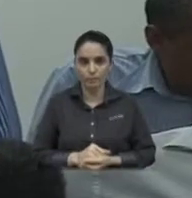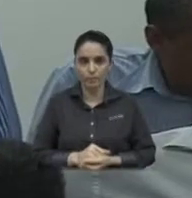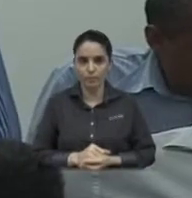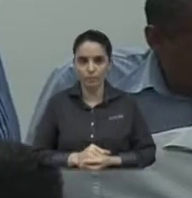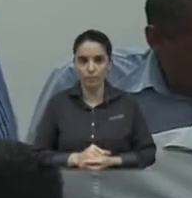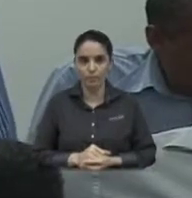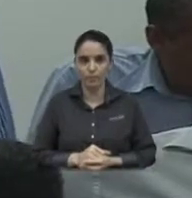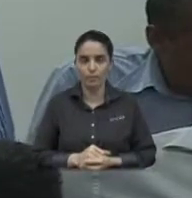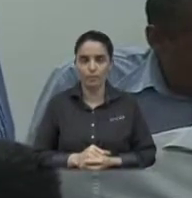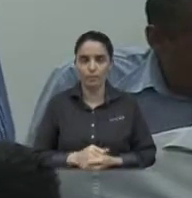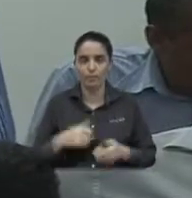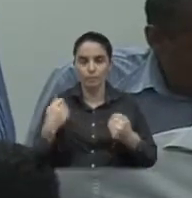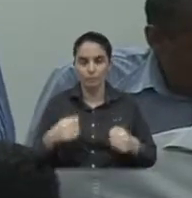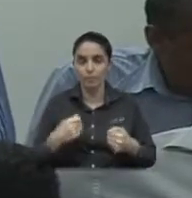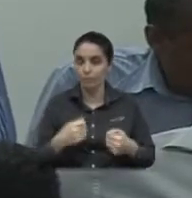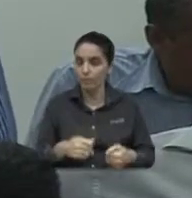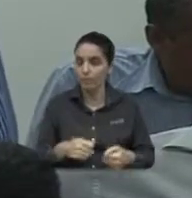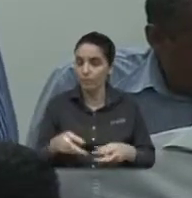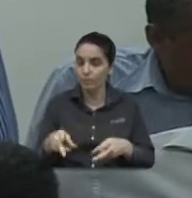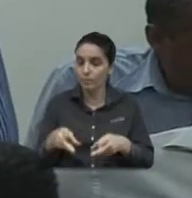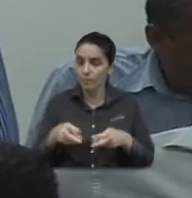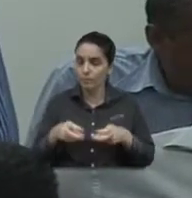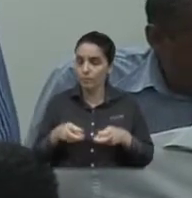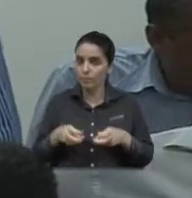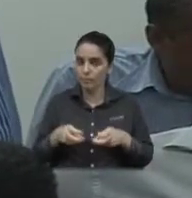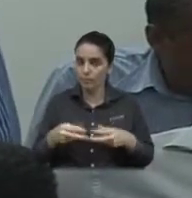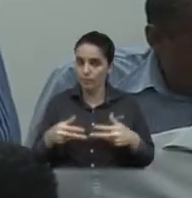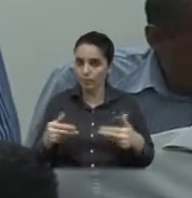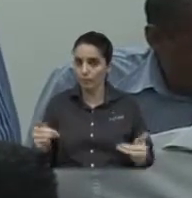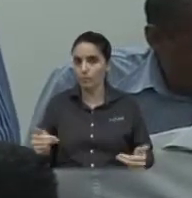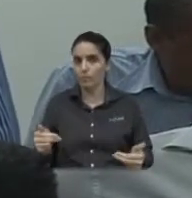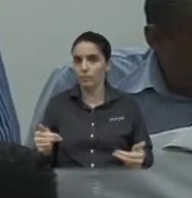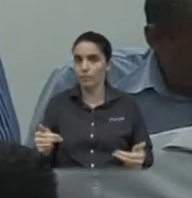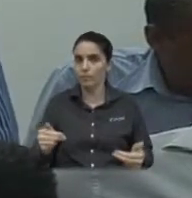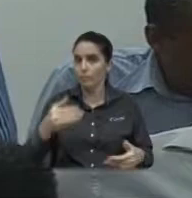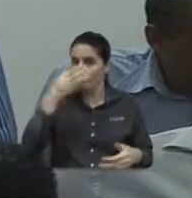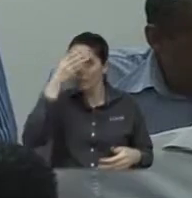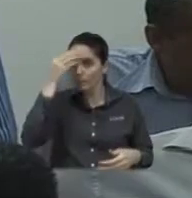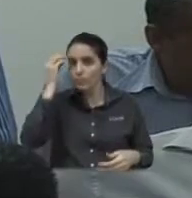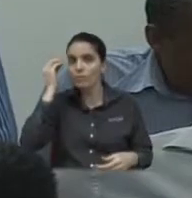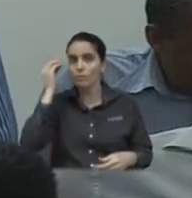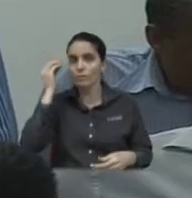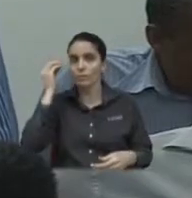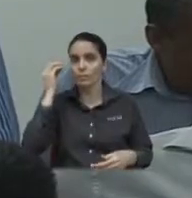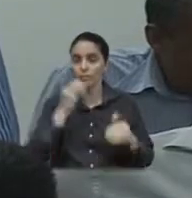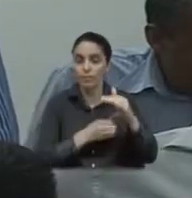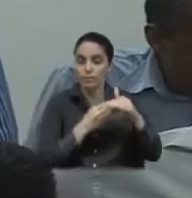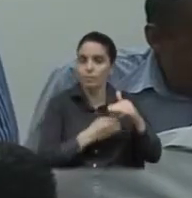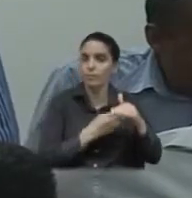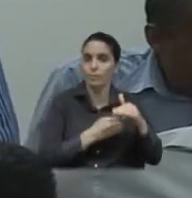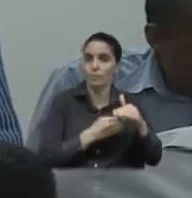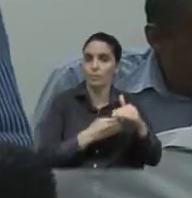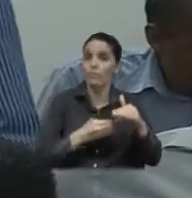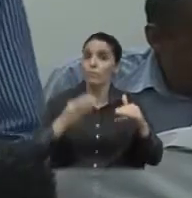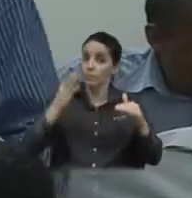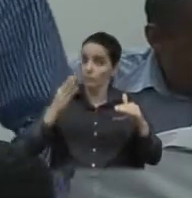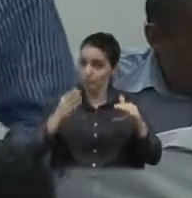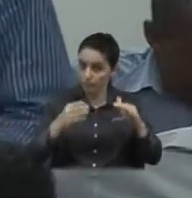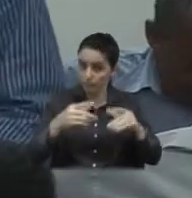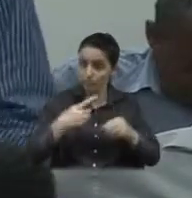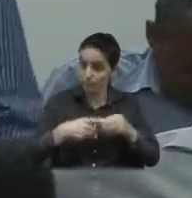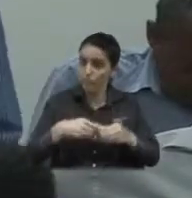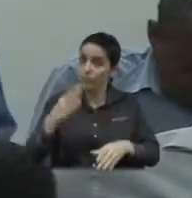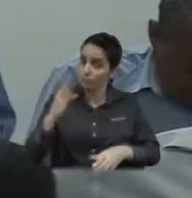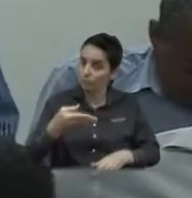que rever alguns conceitos e não esquecer de quem já está na cidade. Trazer de fora, muito